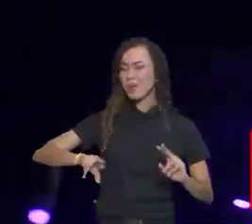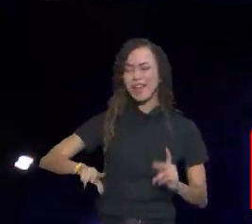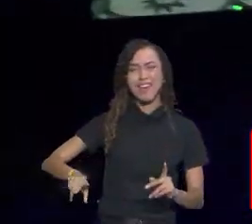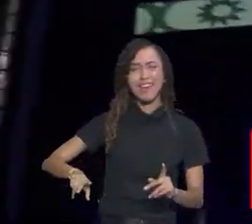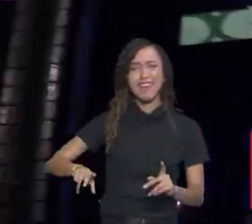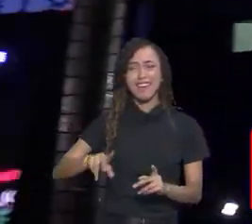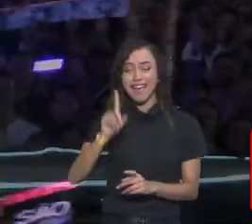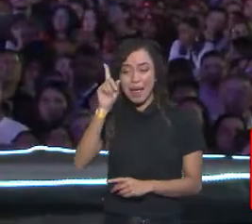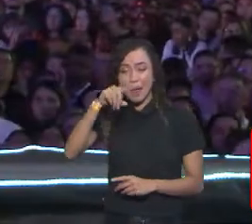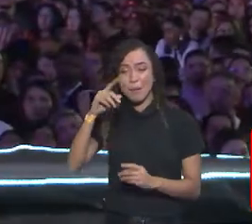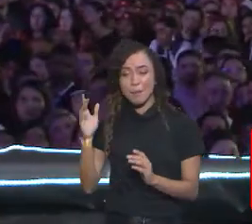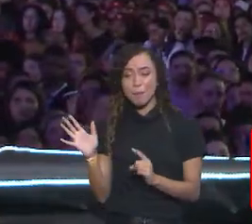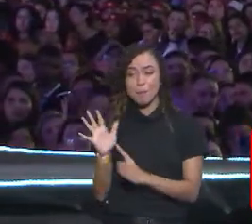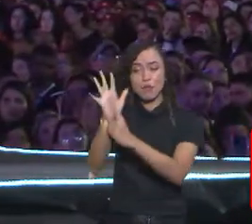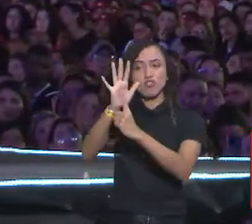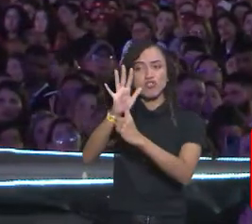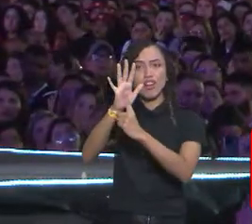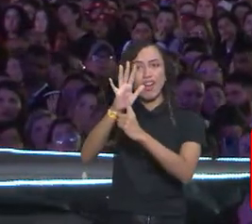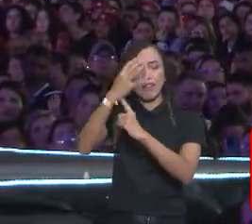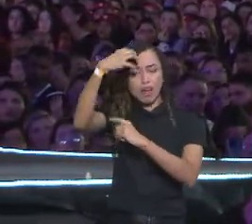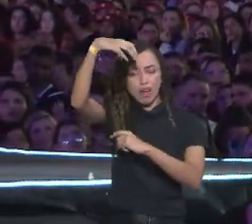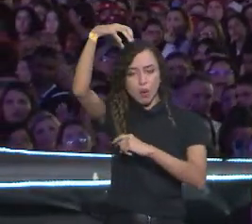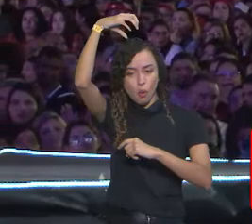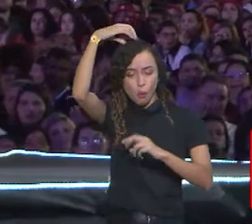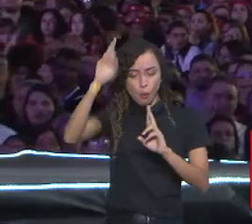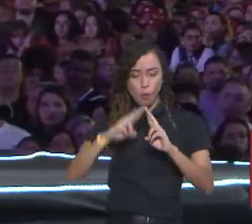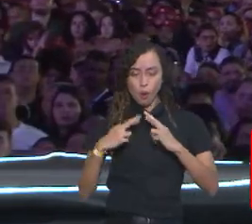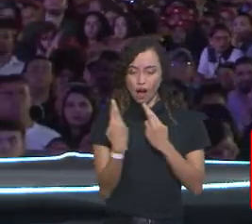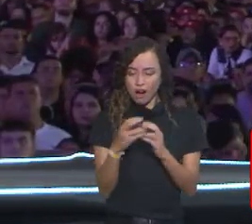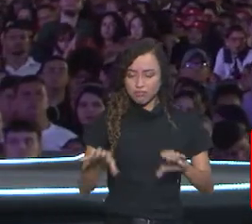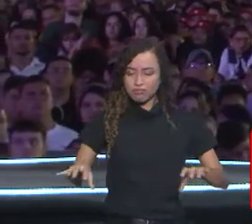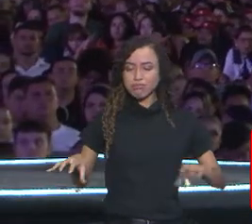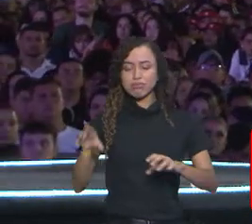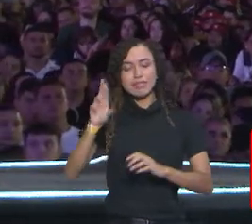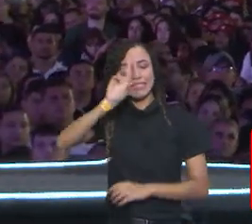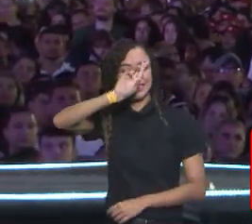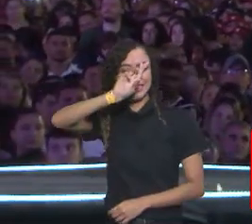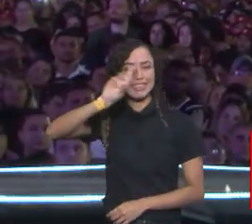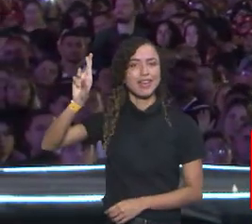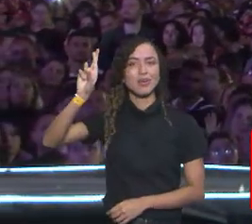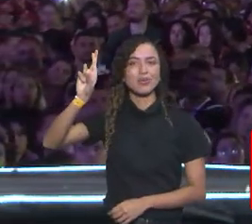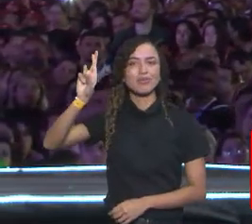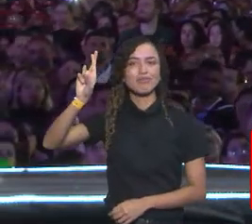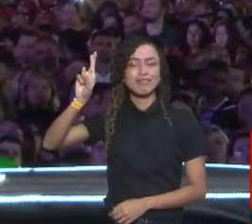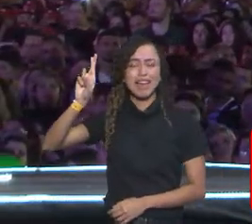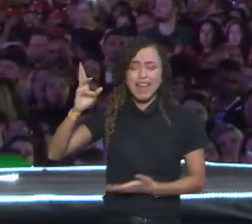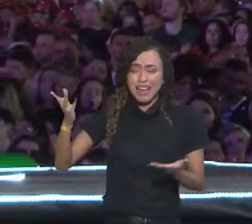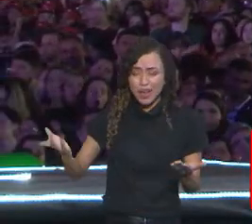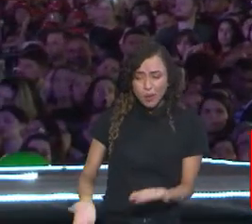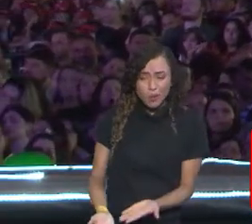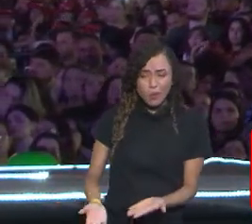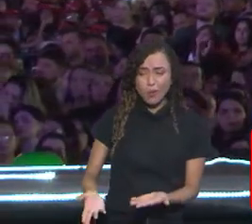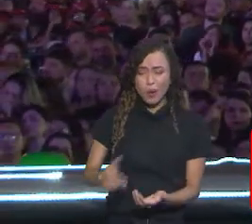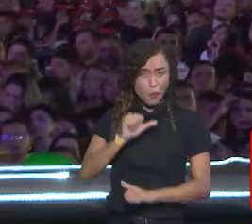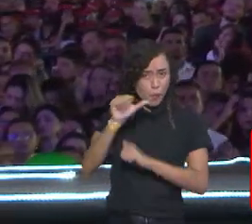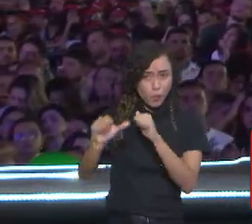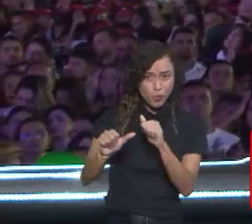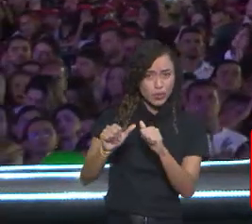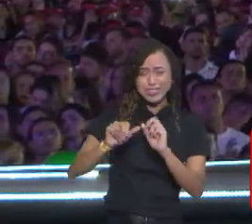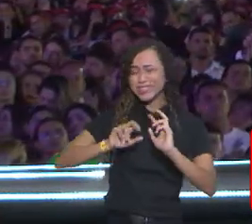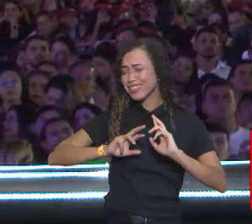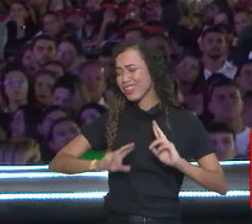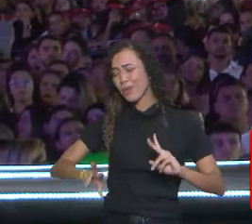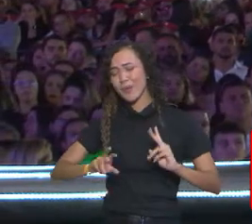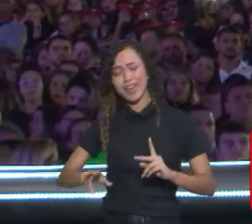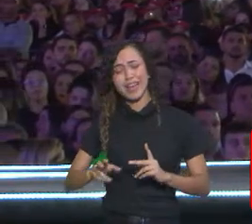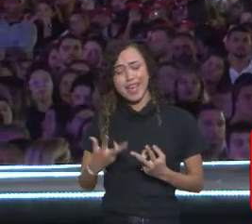manifestar o reino de Deus e nessa noite ele não mudou ele é o mesmo e o reino de